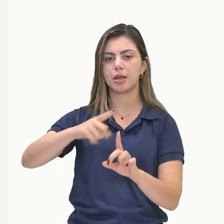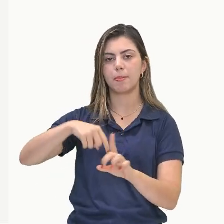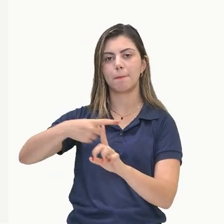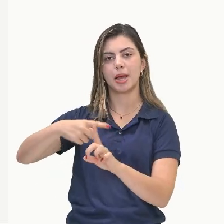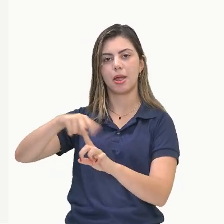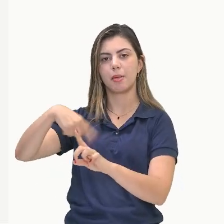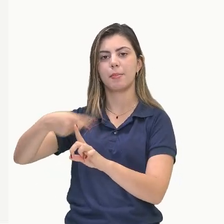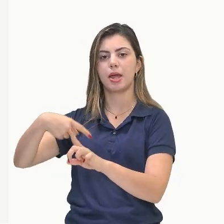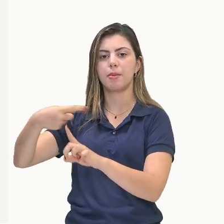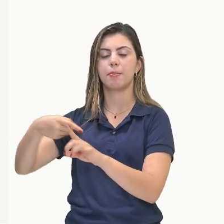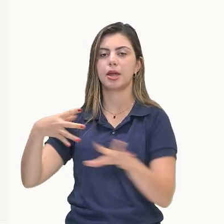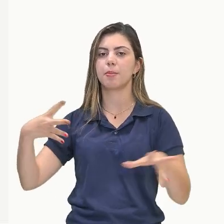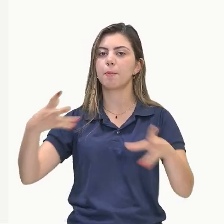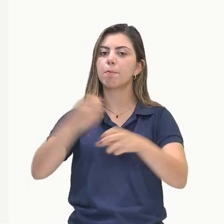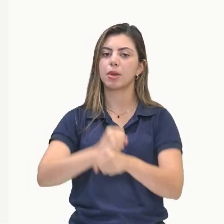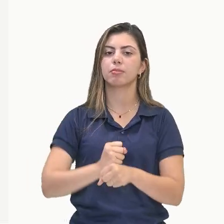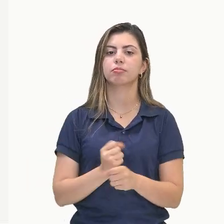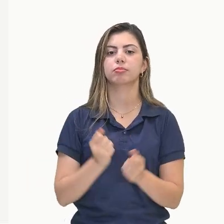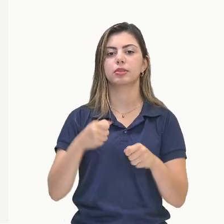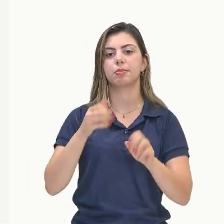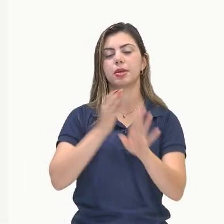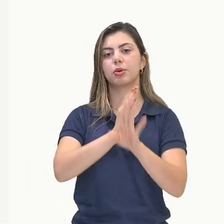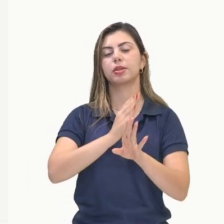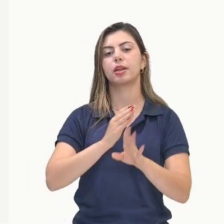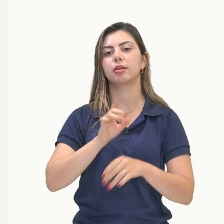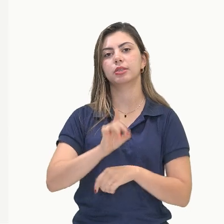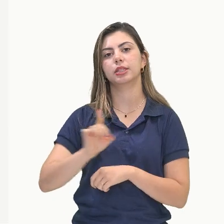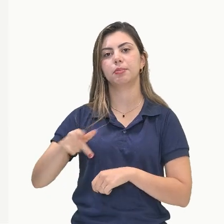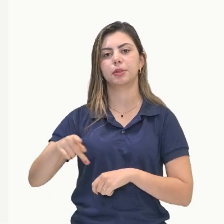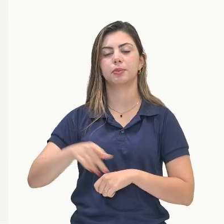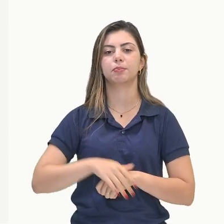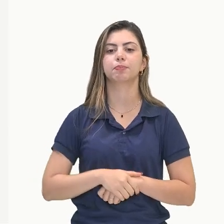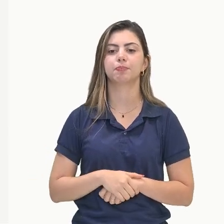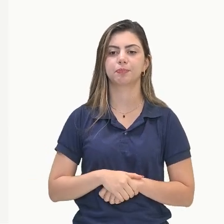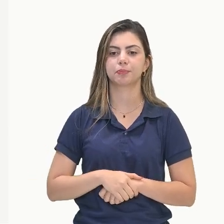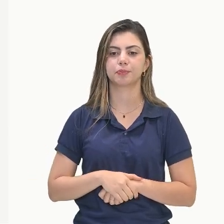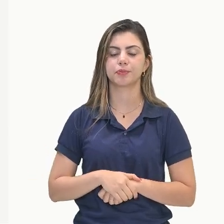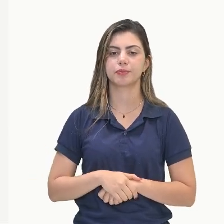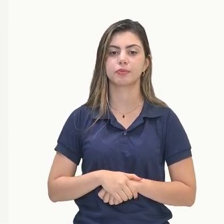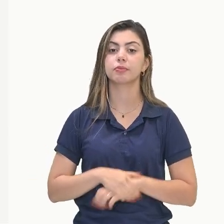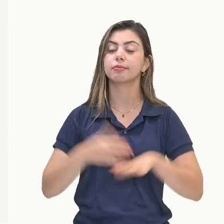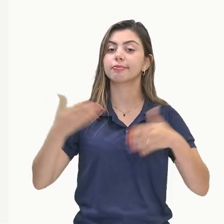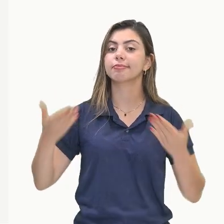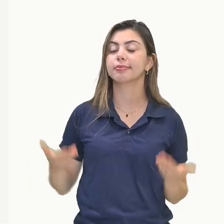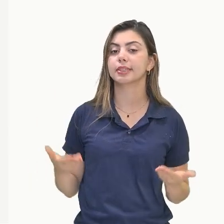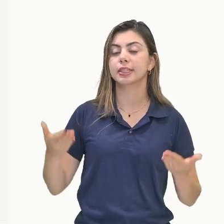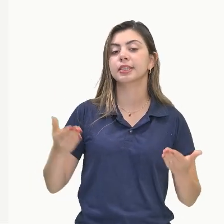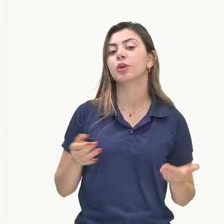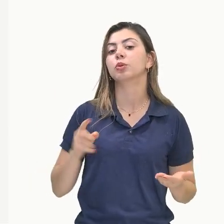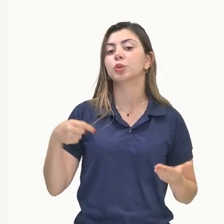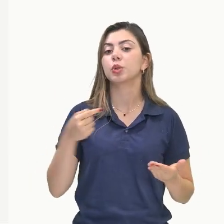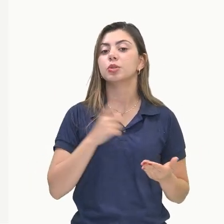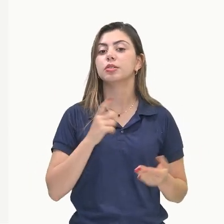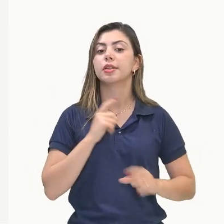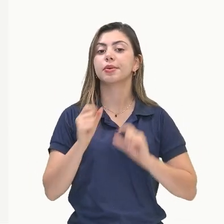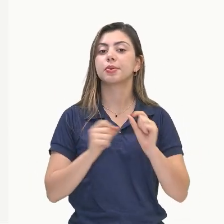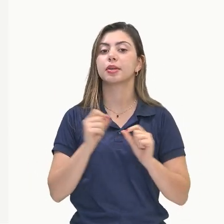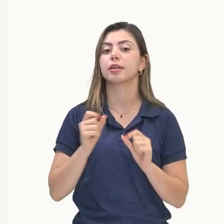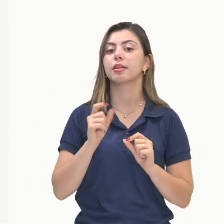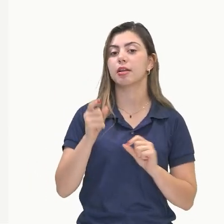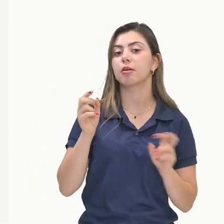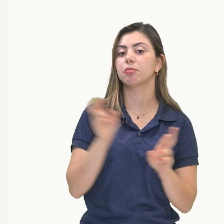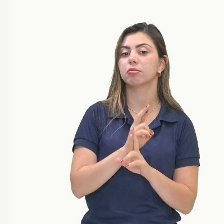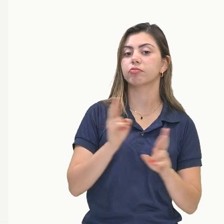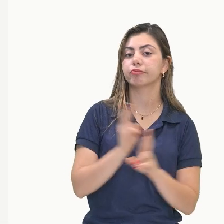dependendo do número de capacitores que eu tenha na associação. E aí, pessoal, como eu tenho uma associação de